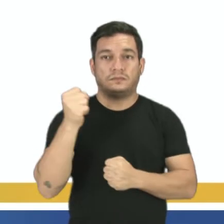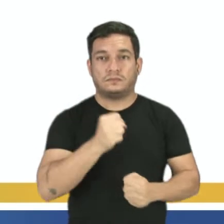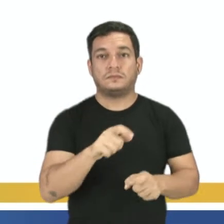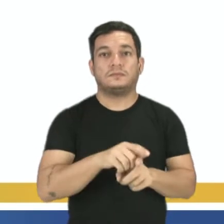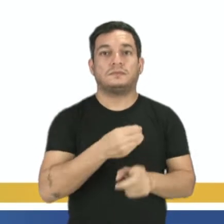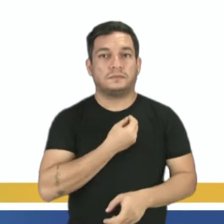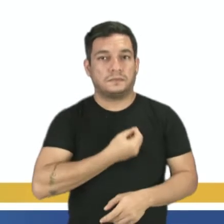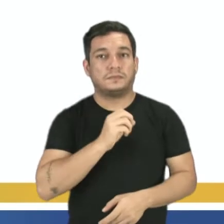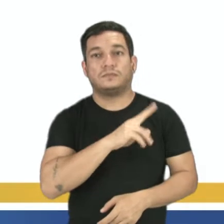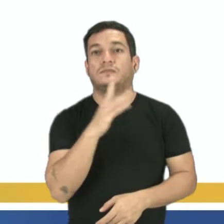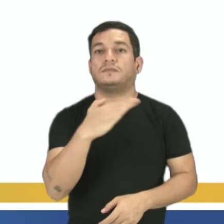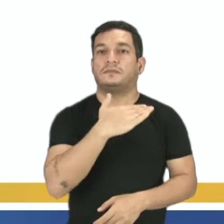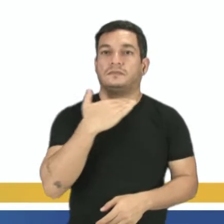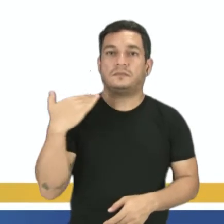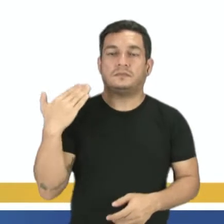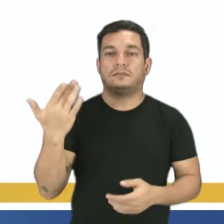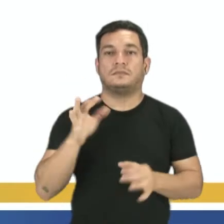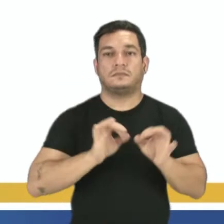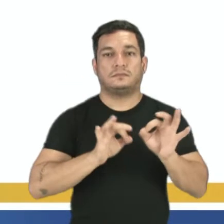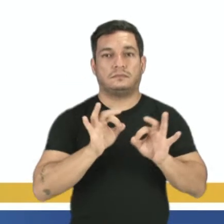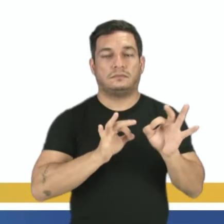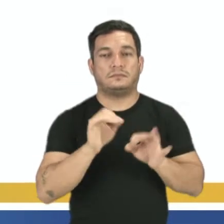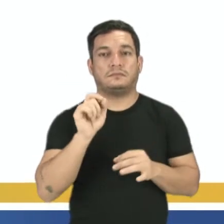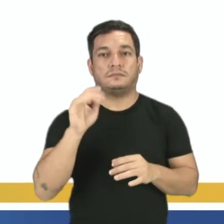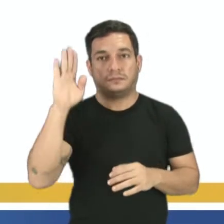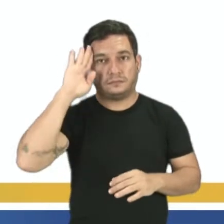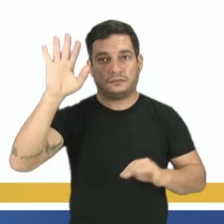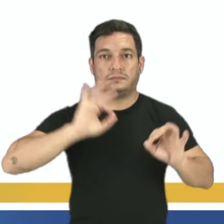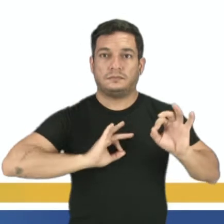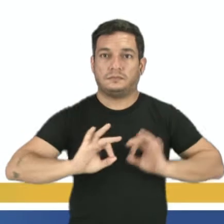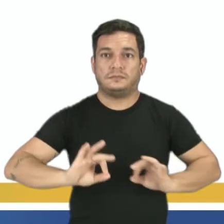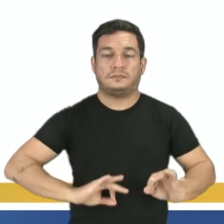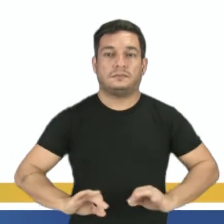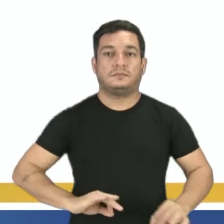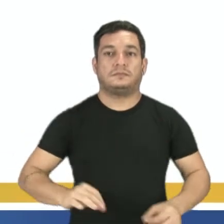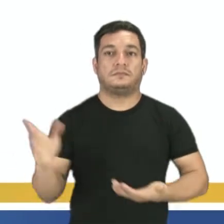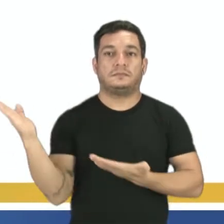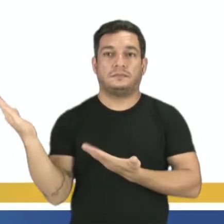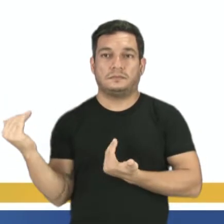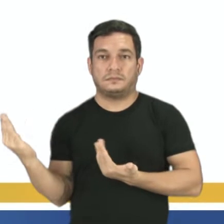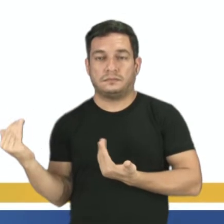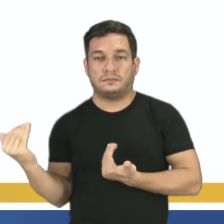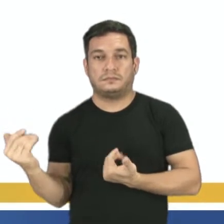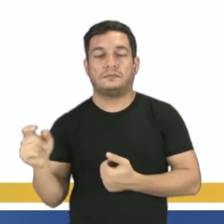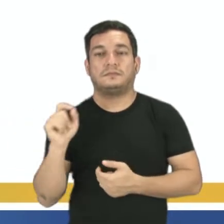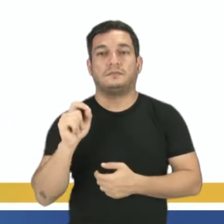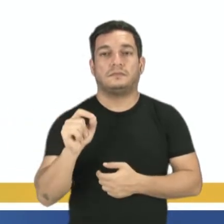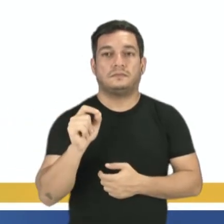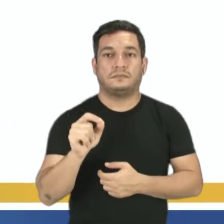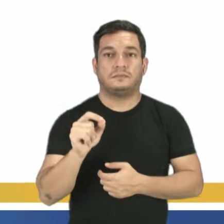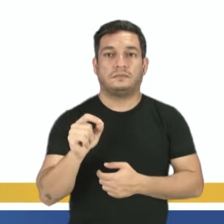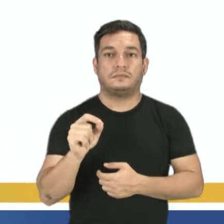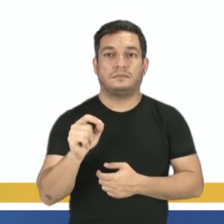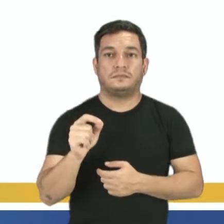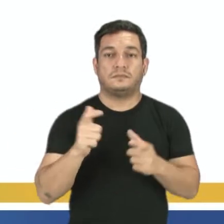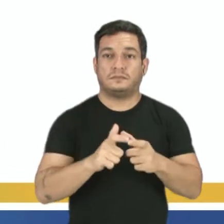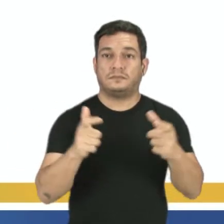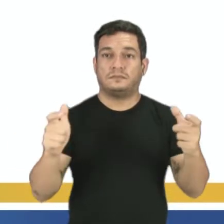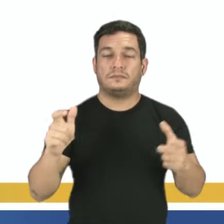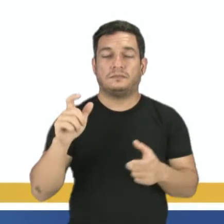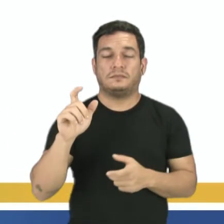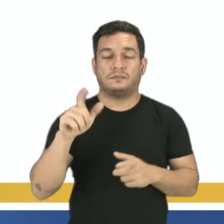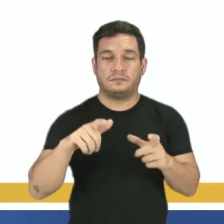vida ou da morte. Então as organizações militares para a juventude, ou seja, na maioria